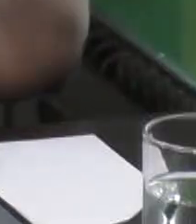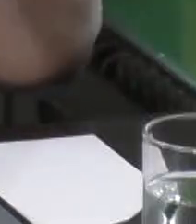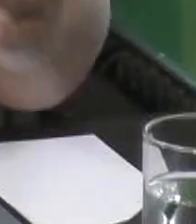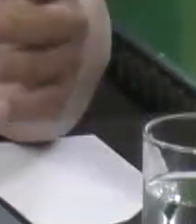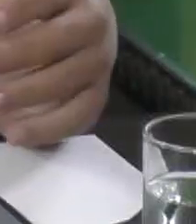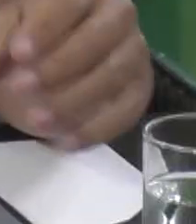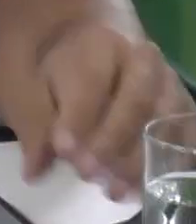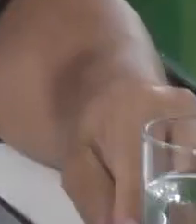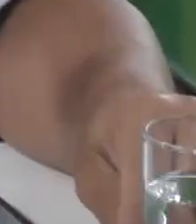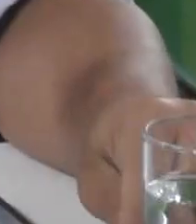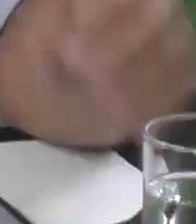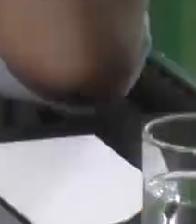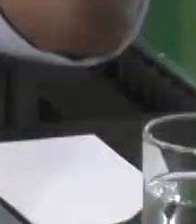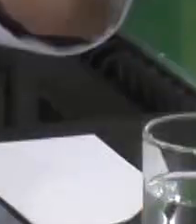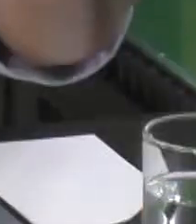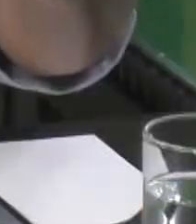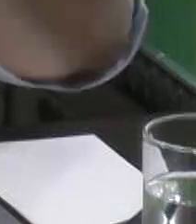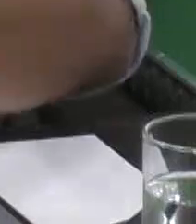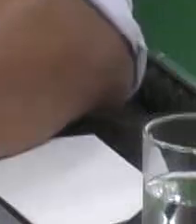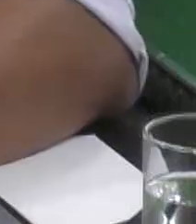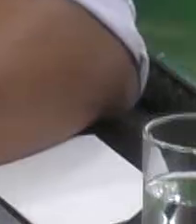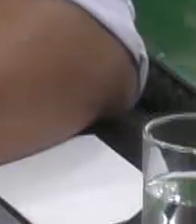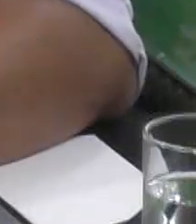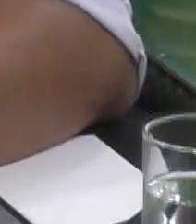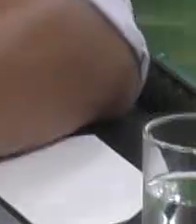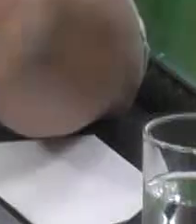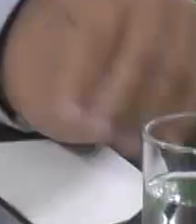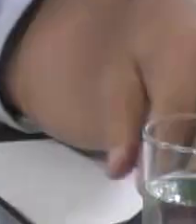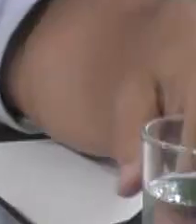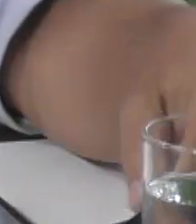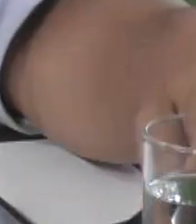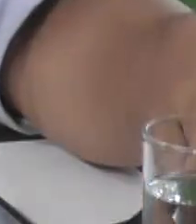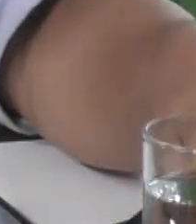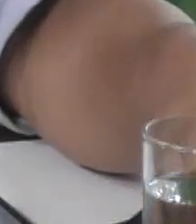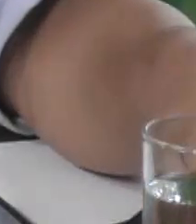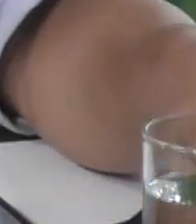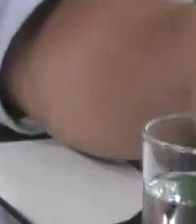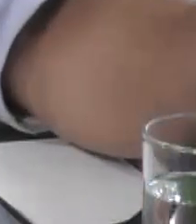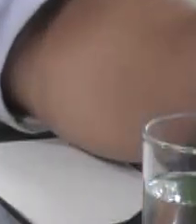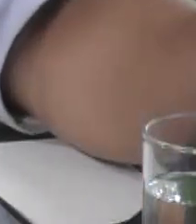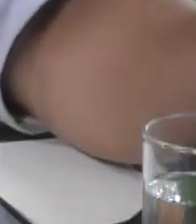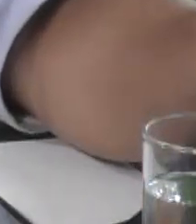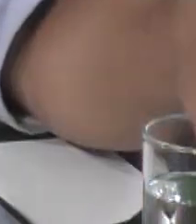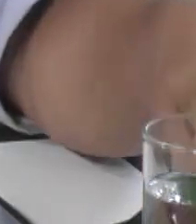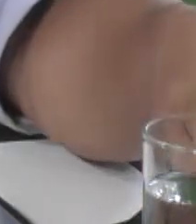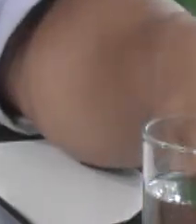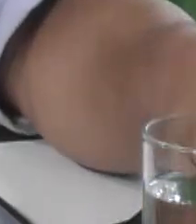da deliberação que vamos tomar, que é o envio ao Ministério Público de um ofício